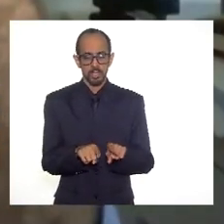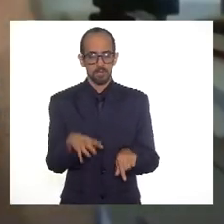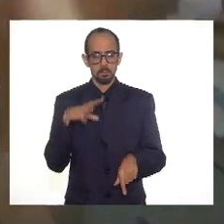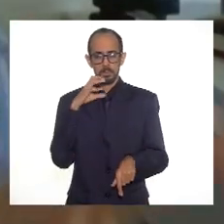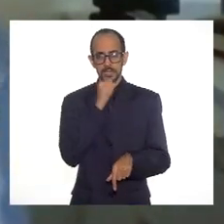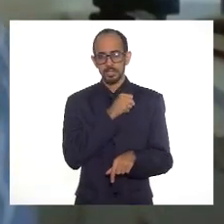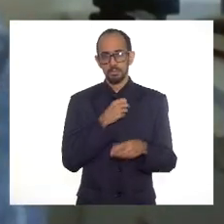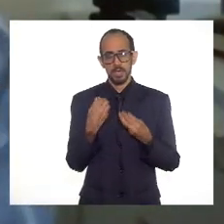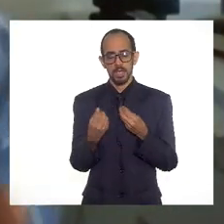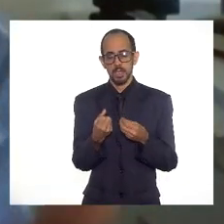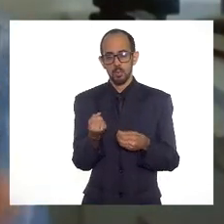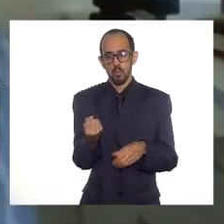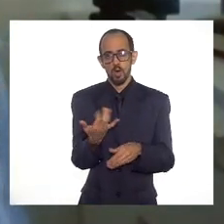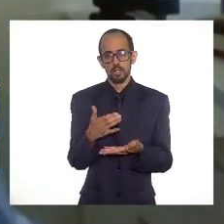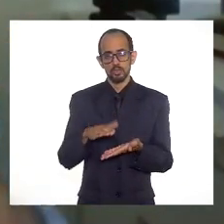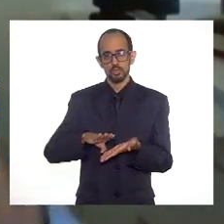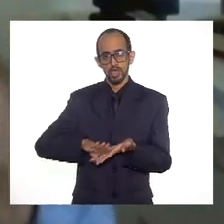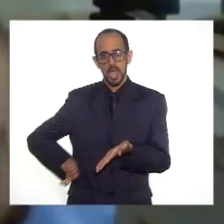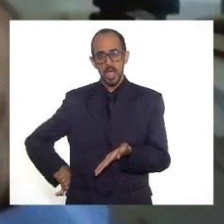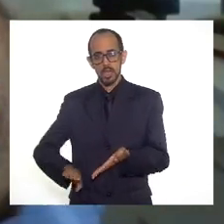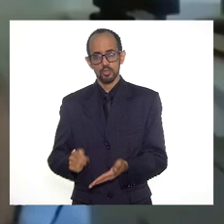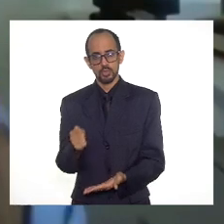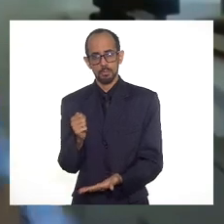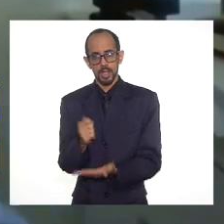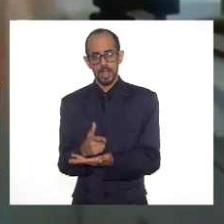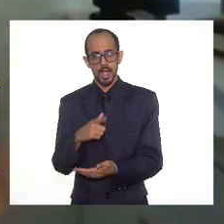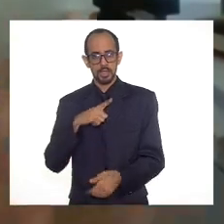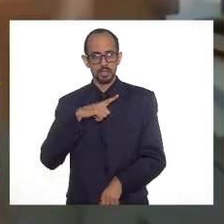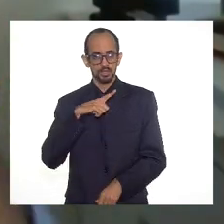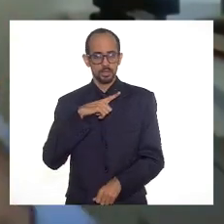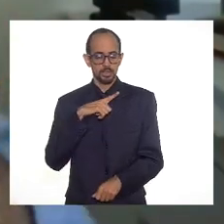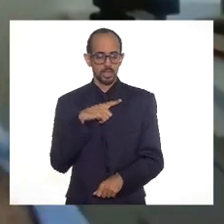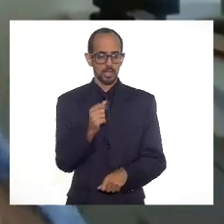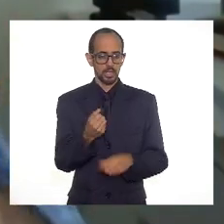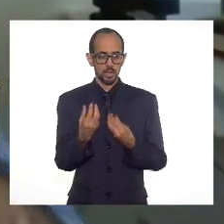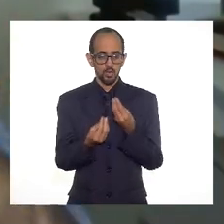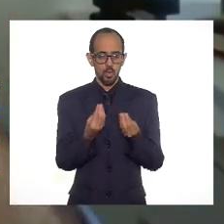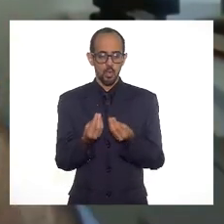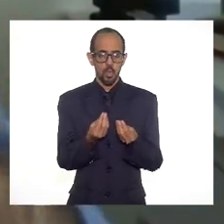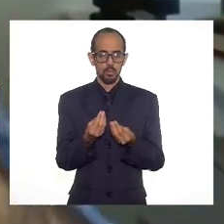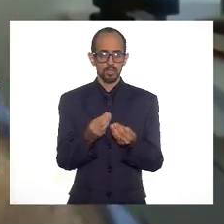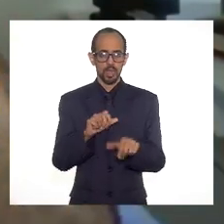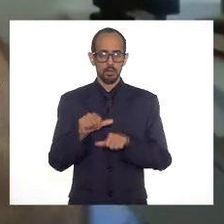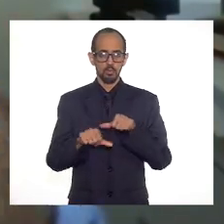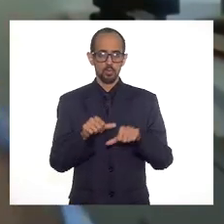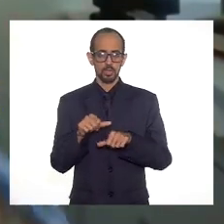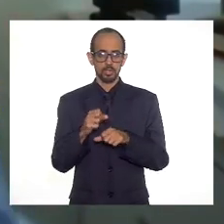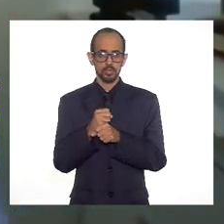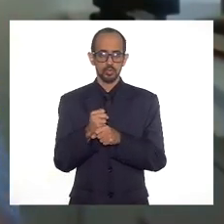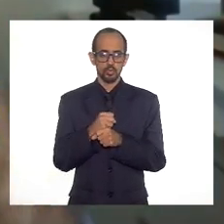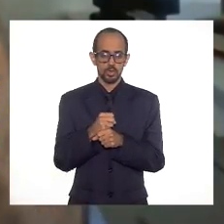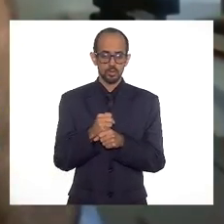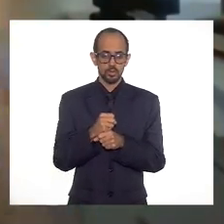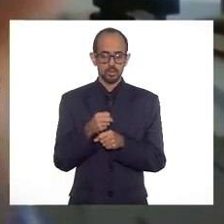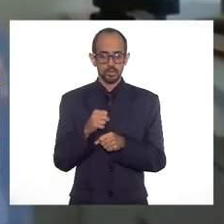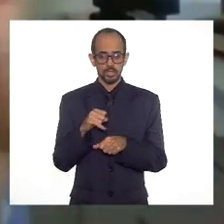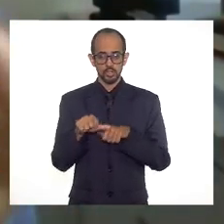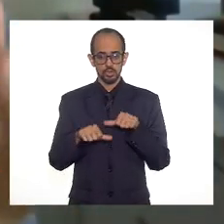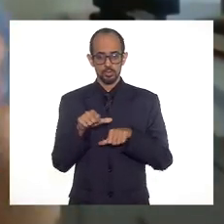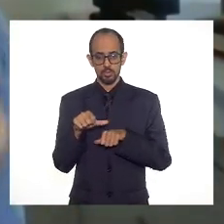de restos a pagar, como tem sido a virada do ano, se a gente vira devendo ou